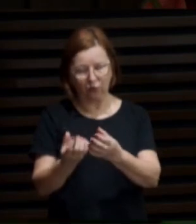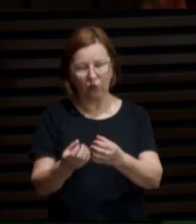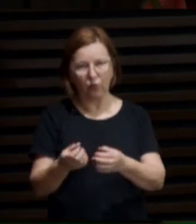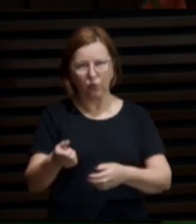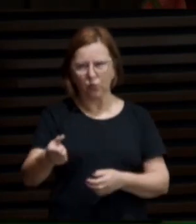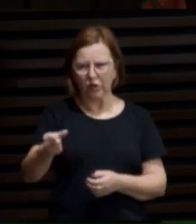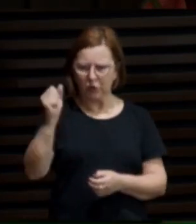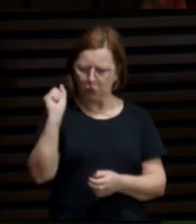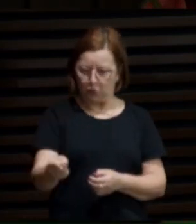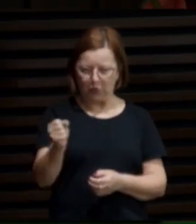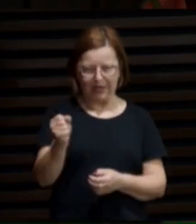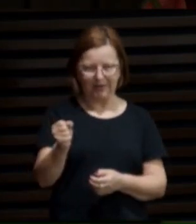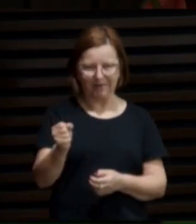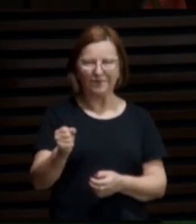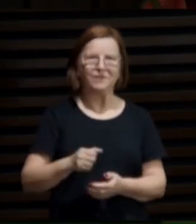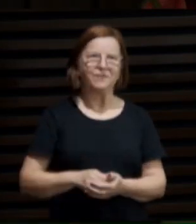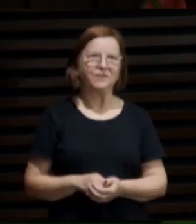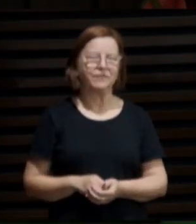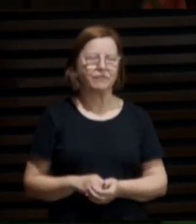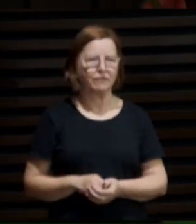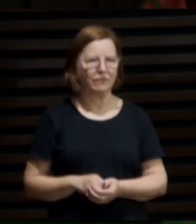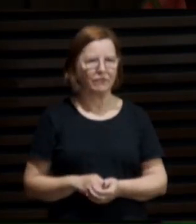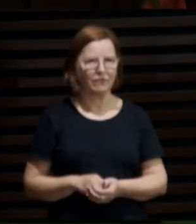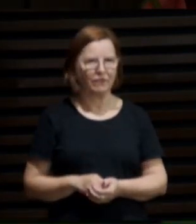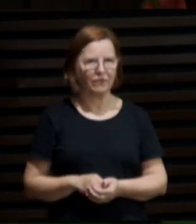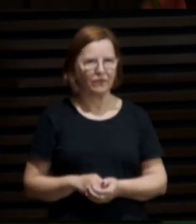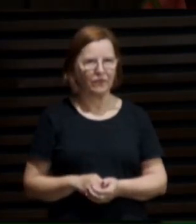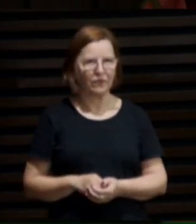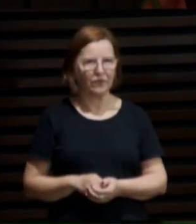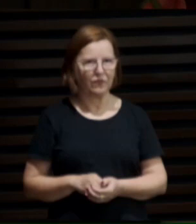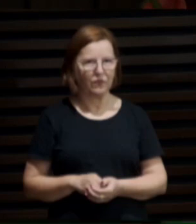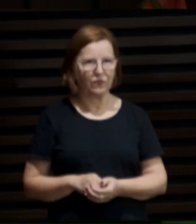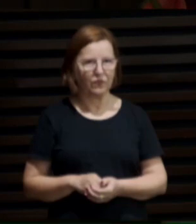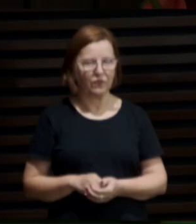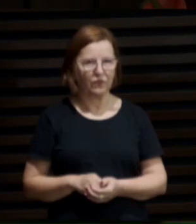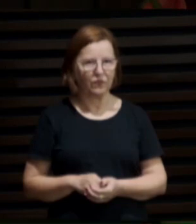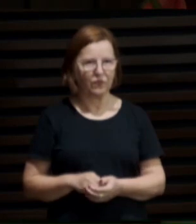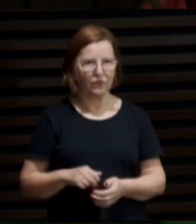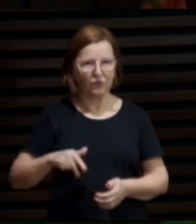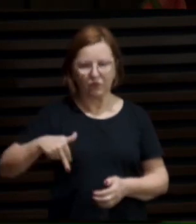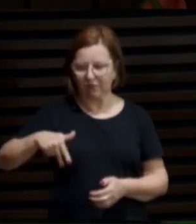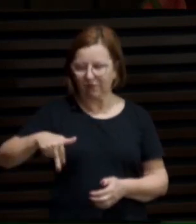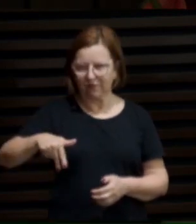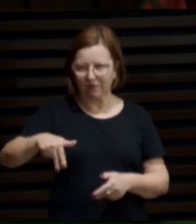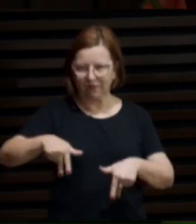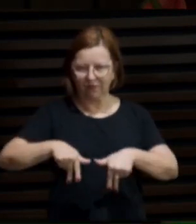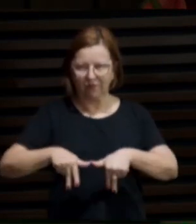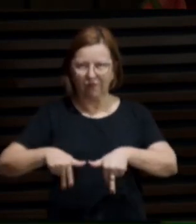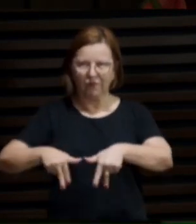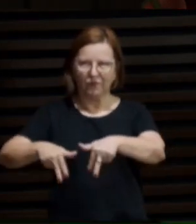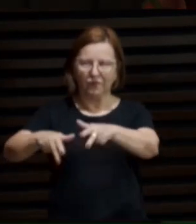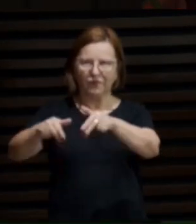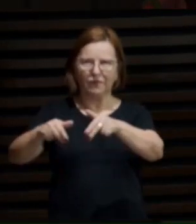tenho fogo. Vamos ler o texto, né? Melhor coisa. Assim caminhavam ambos juntos. Quando Isaac disse a Abraão, seu pai,